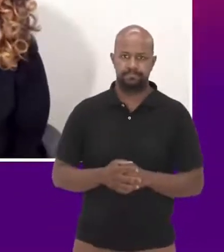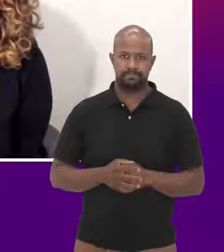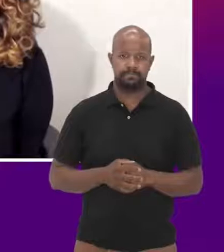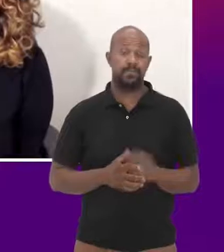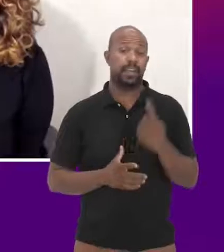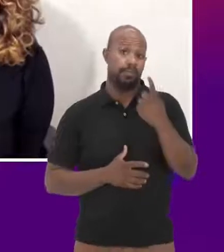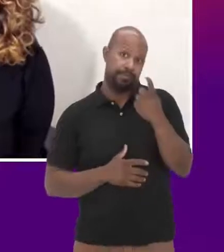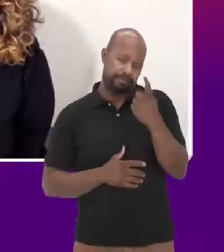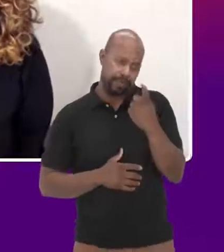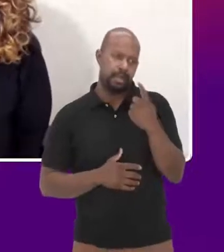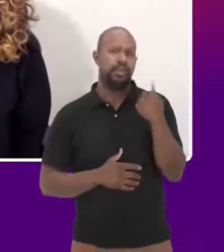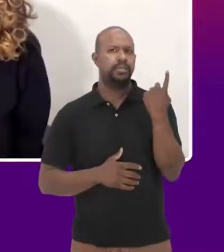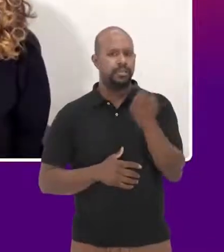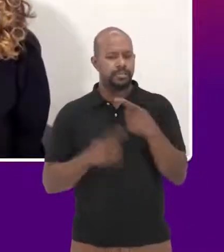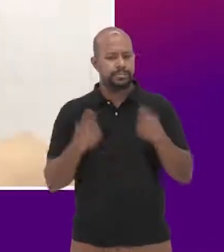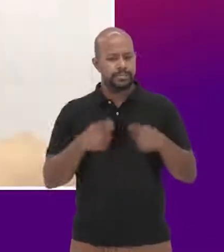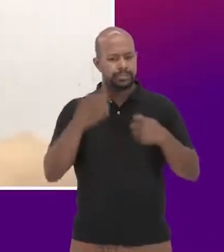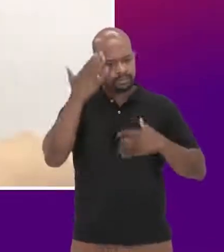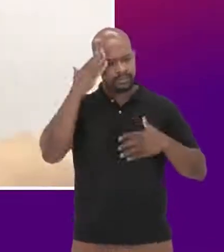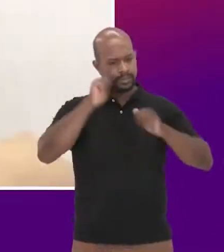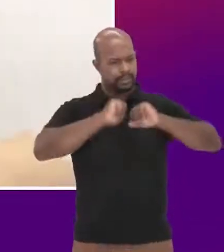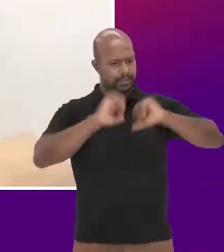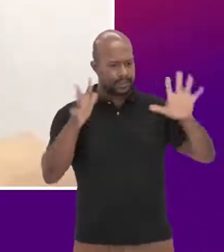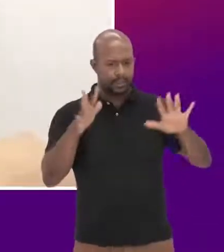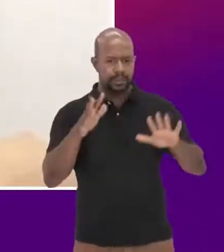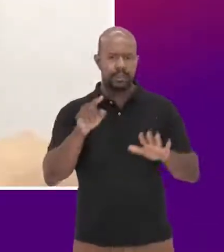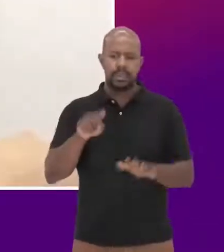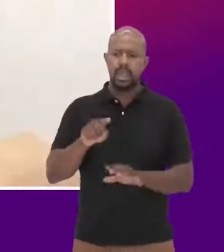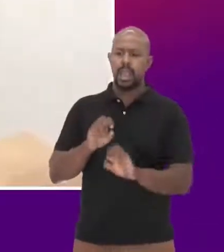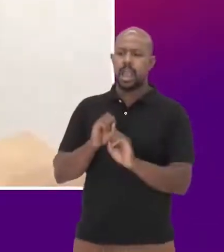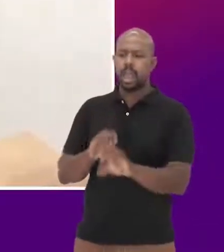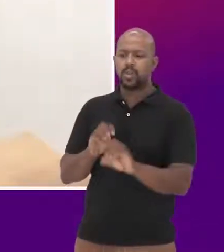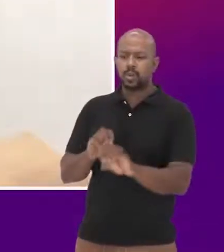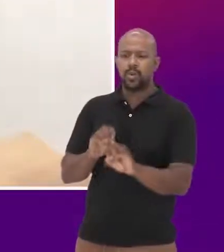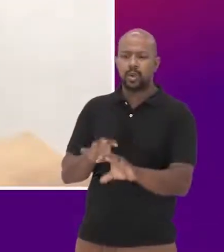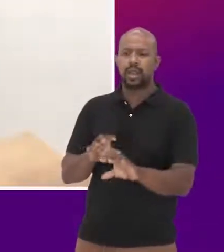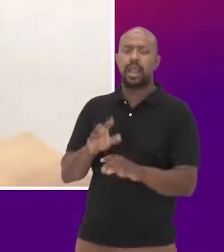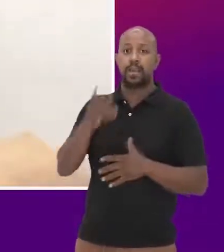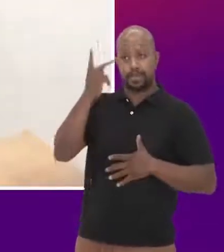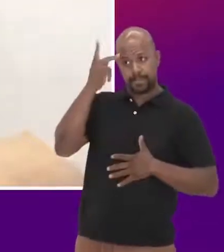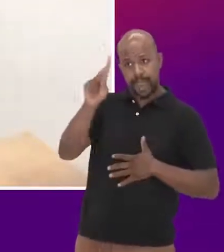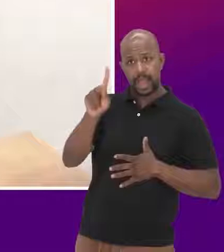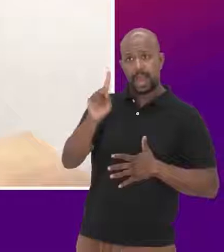Primeiro de tudo, a gente precisa entender que se educa para consumir, né?